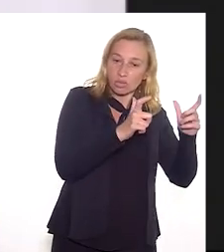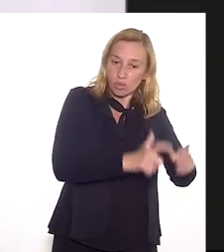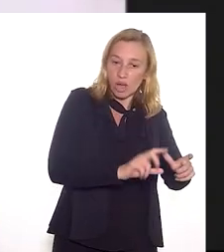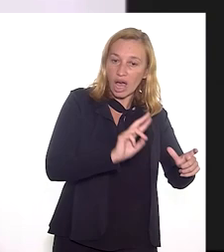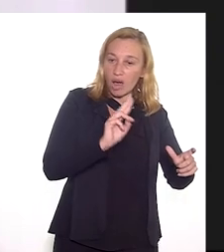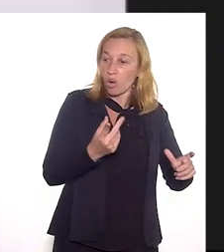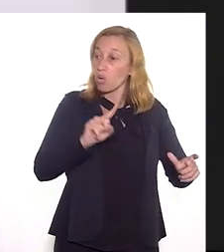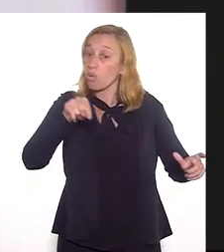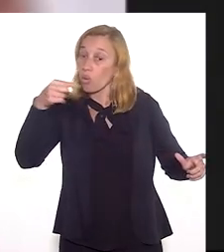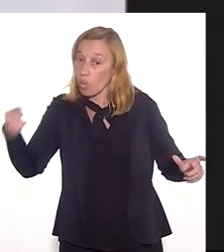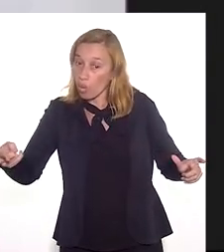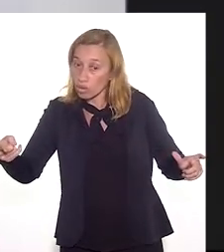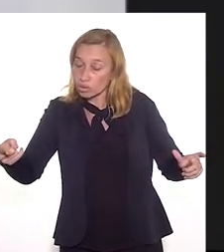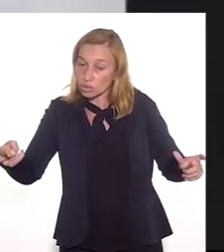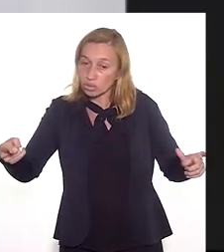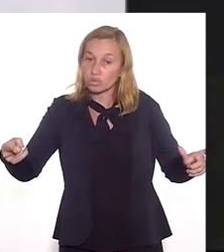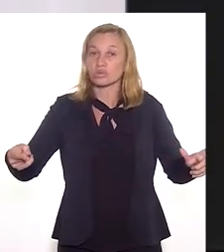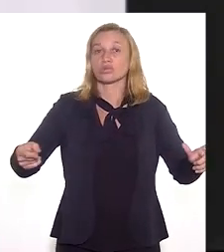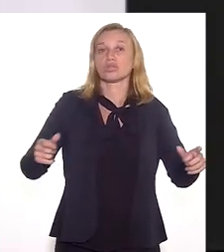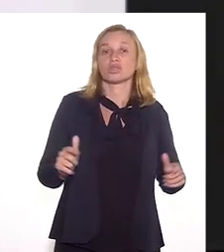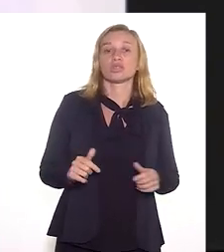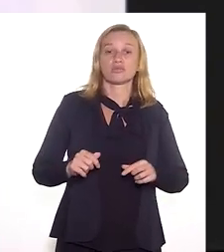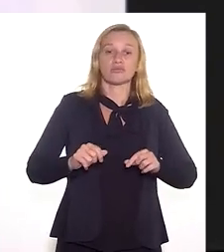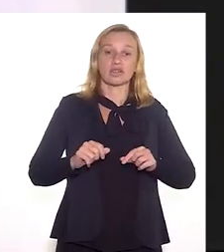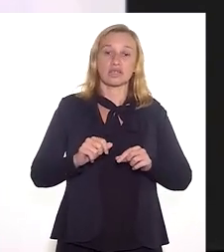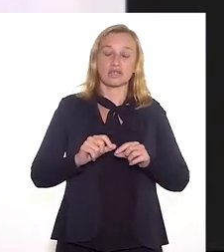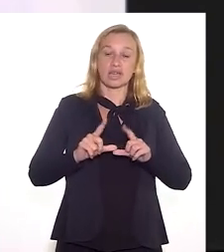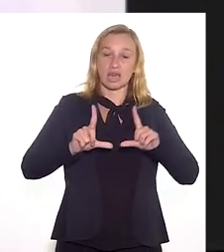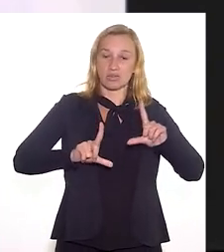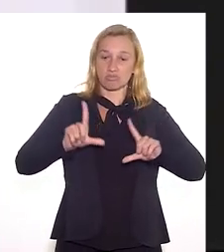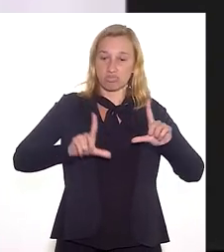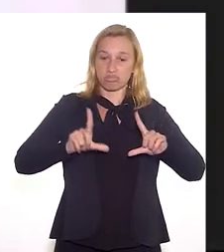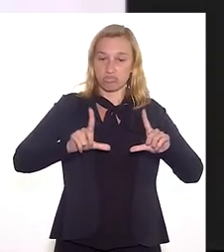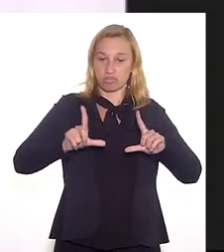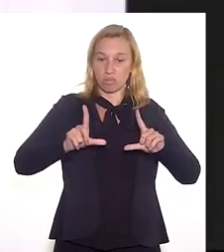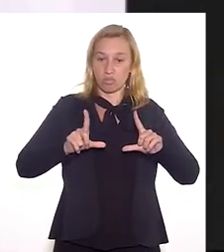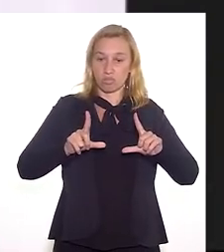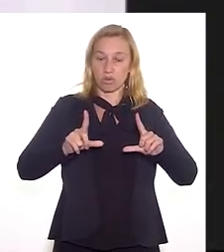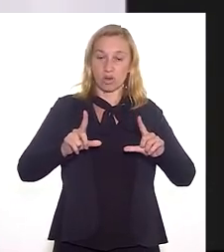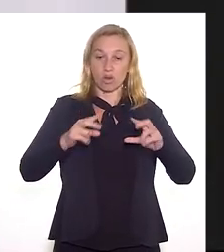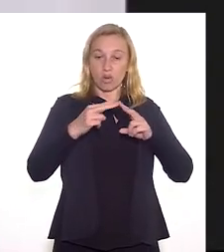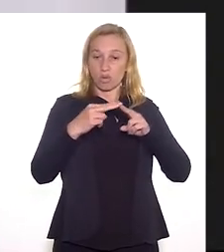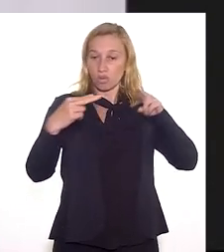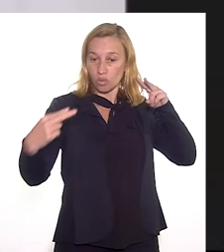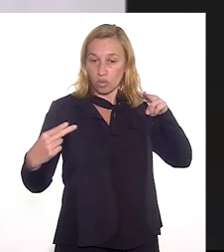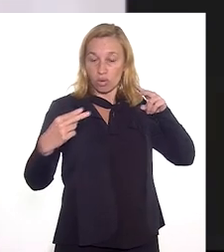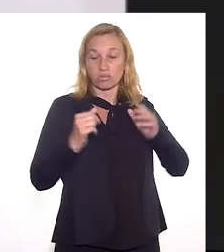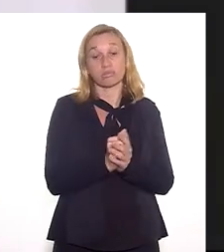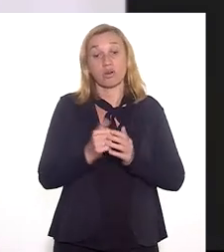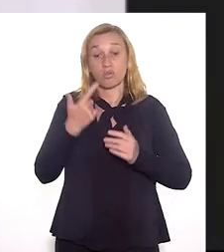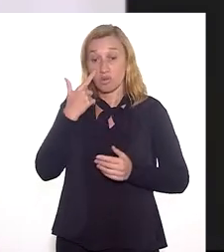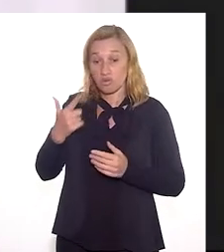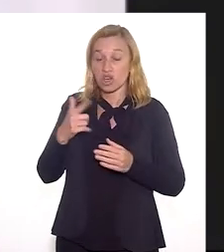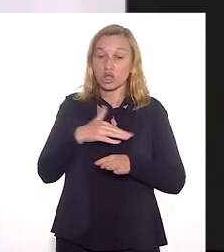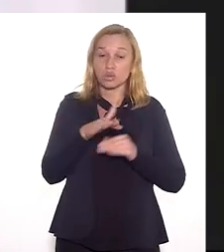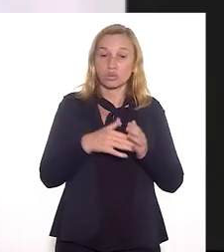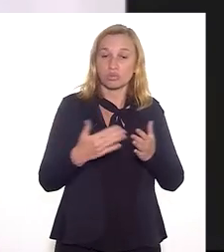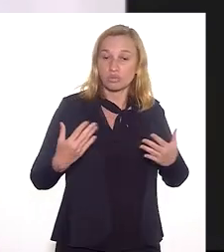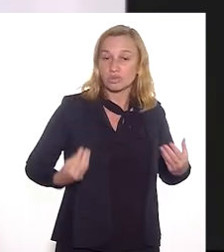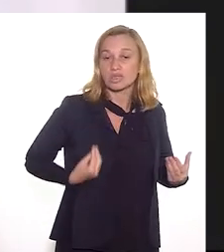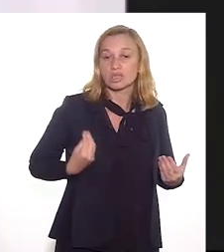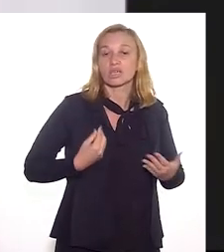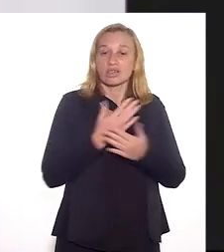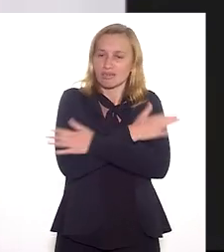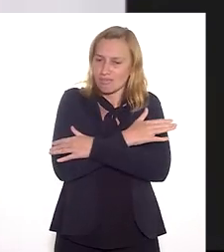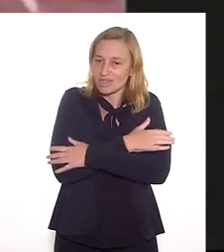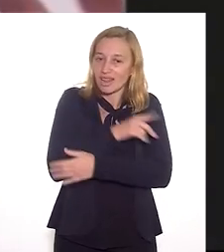um palco ou outro vai ser transmitido né, online, mas por enquanto a gente vai fazer tudo